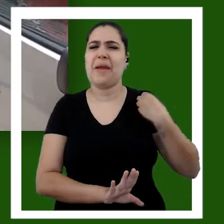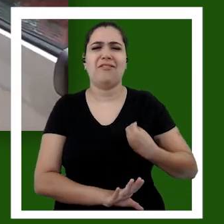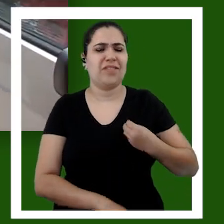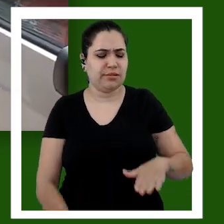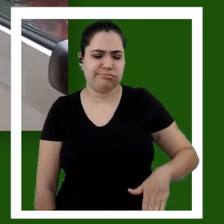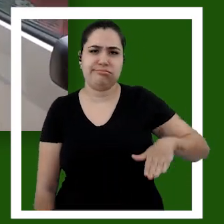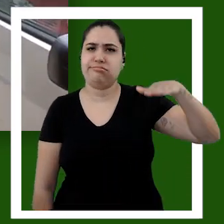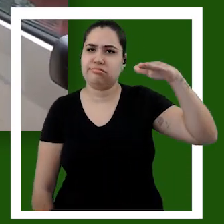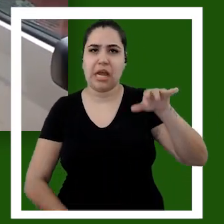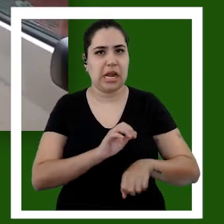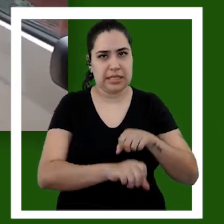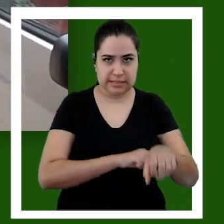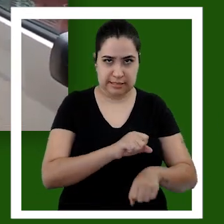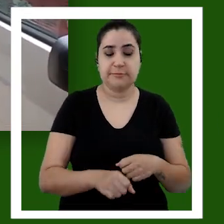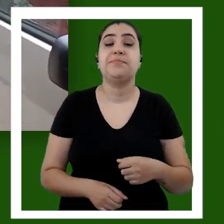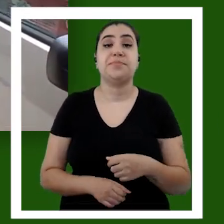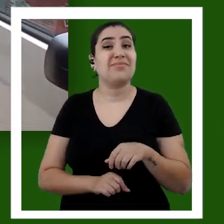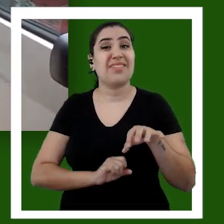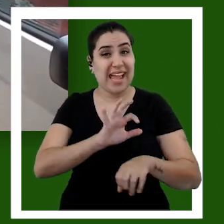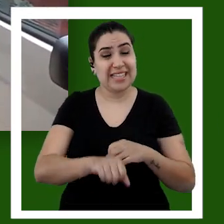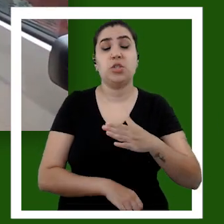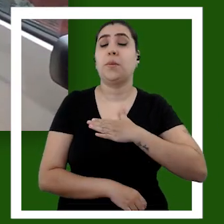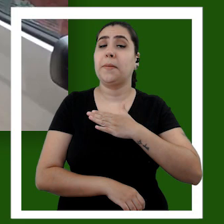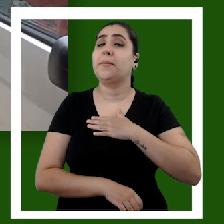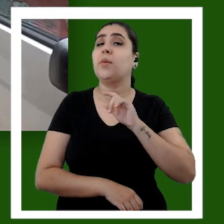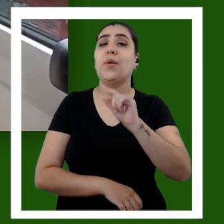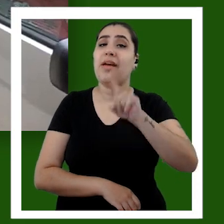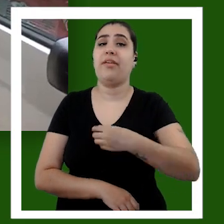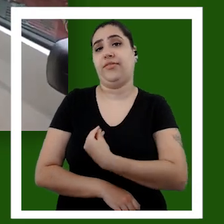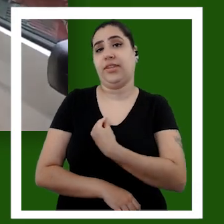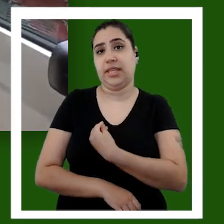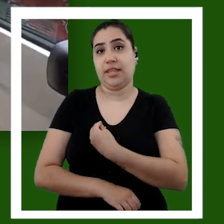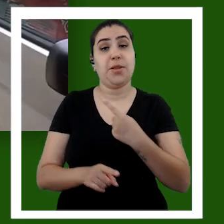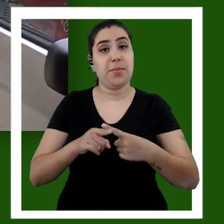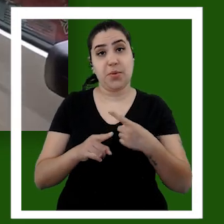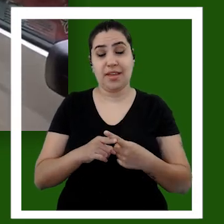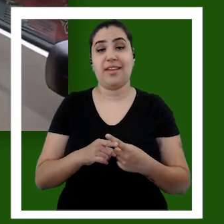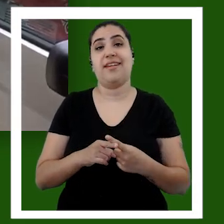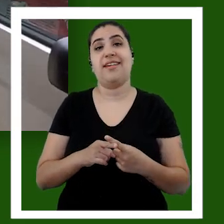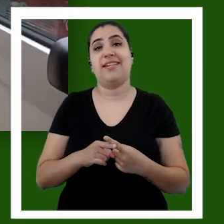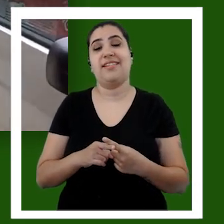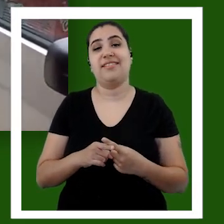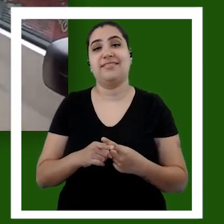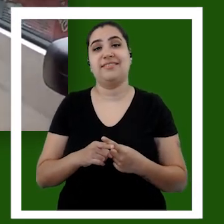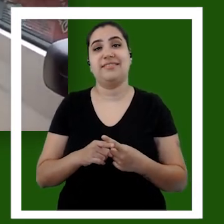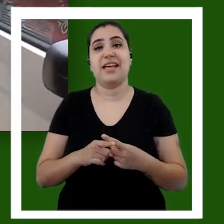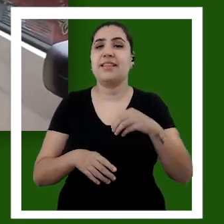desde sempre, minha vida inteira. E catador pra mim é é vida. Por quê?